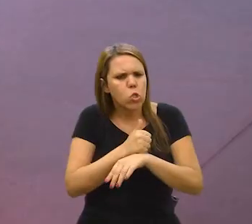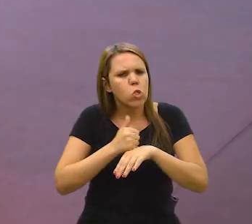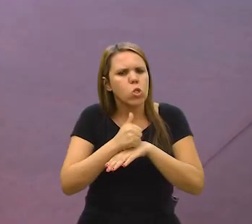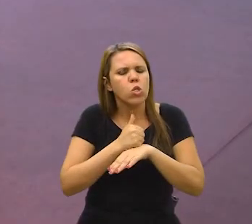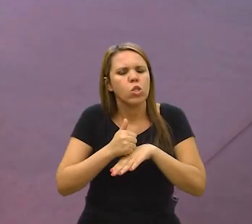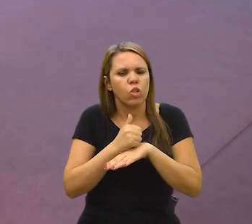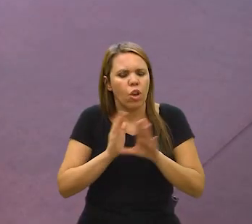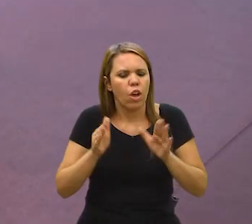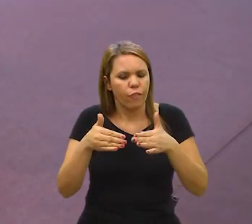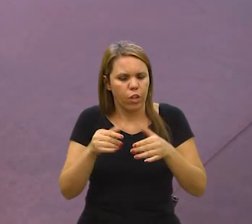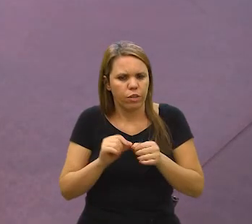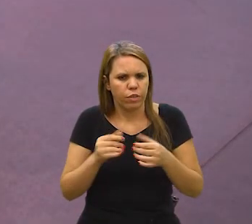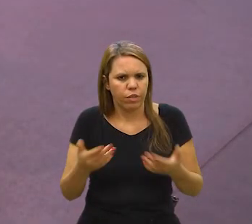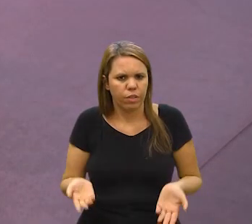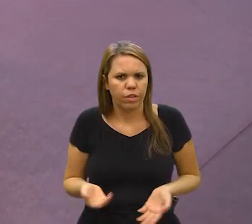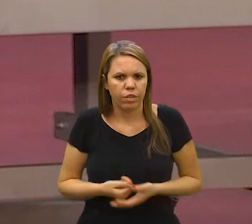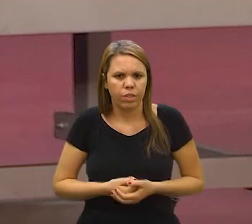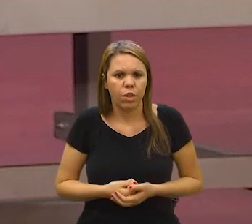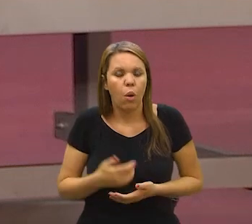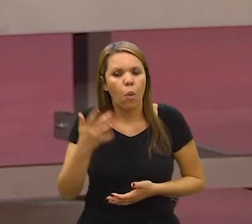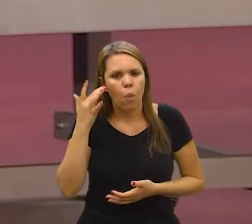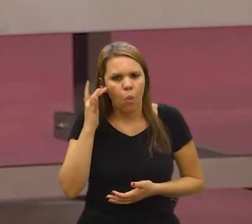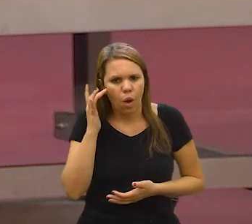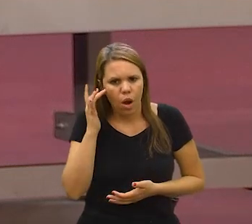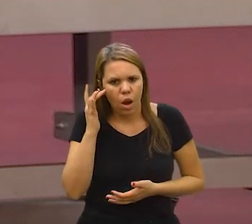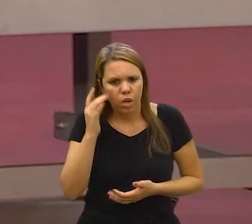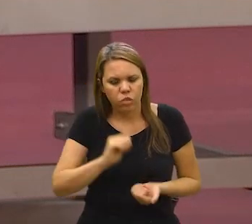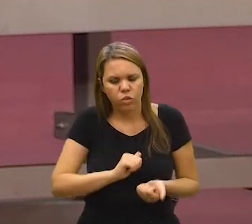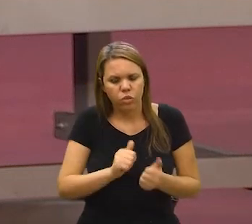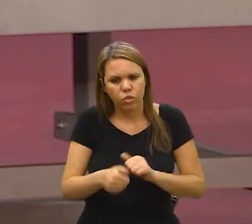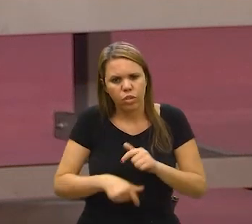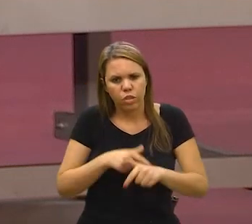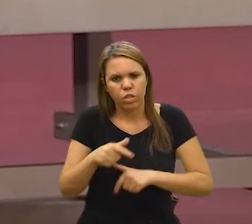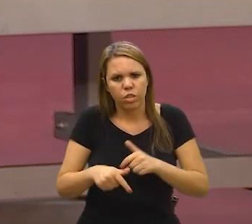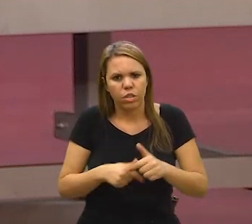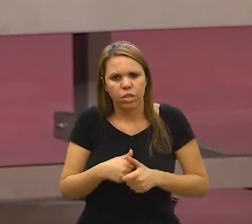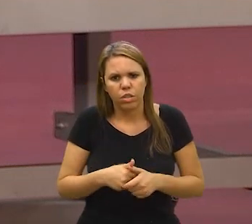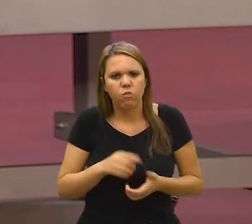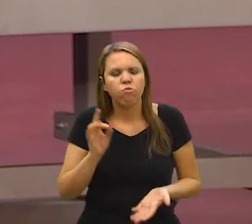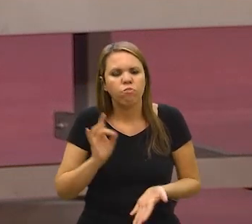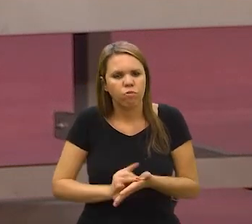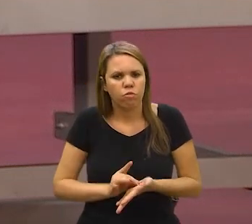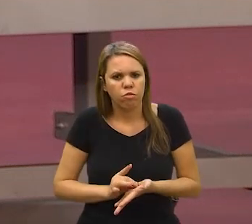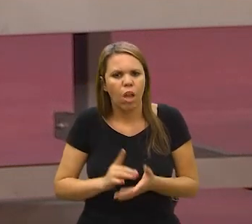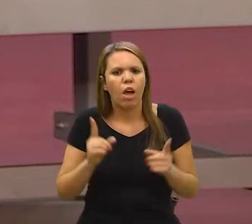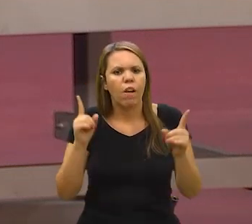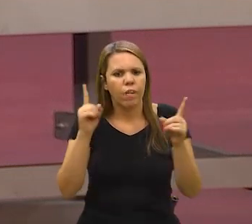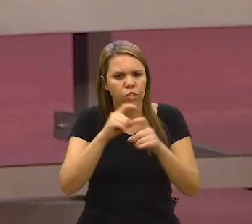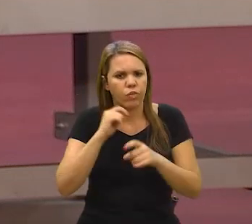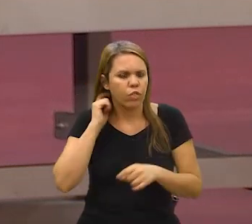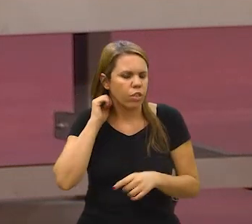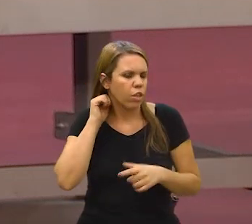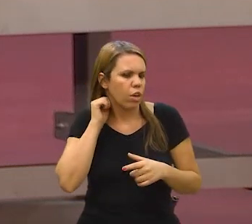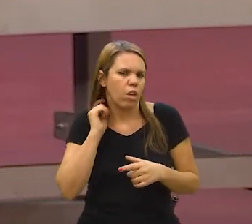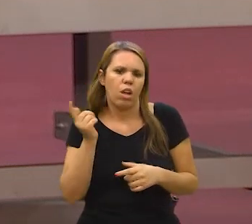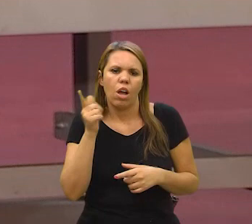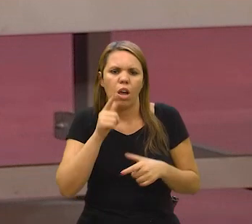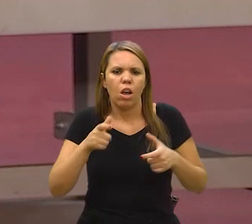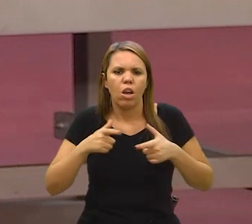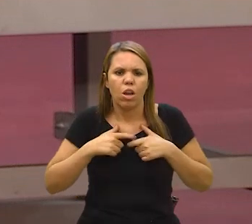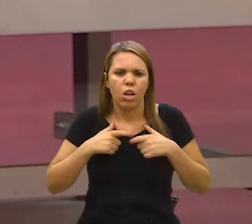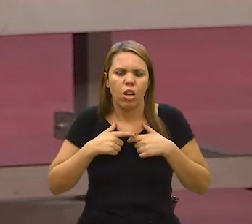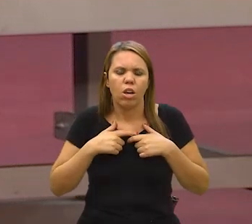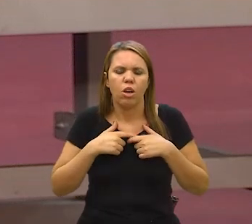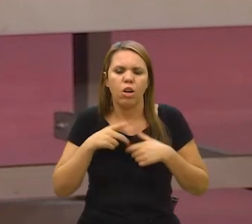estou totalmente focado na performance. Eu acho que eu sou um atleta que eu trabalho muito com o realismo. É difícil eu ganhar uma